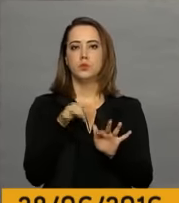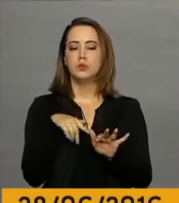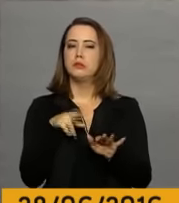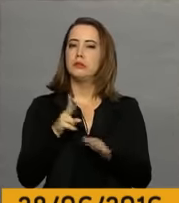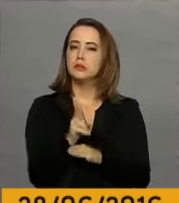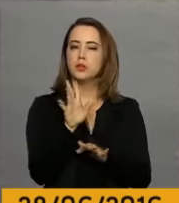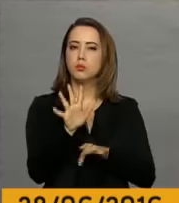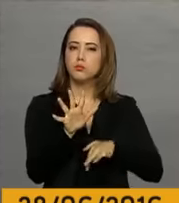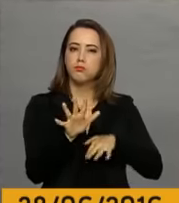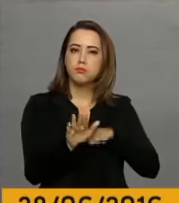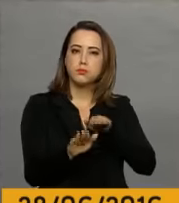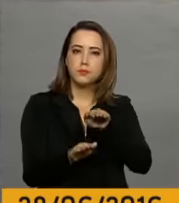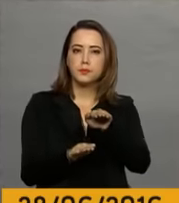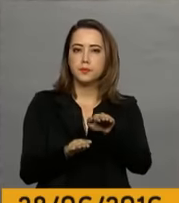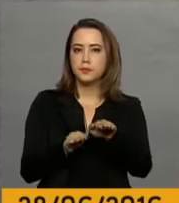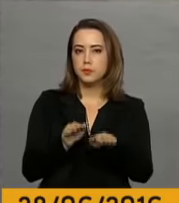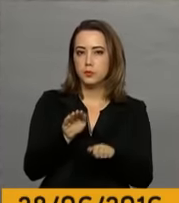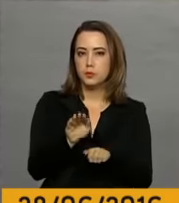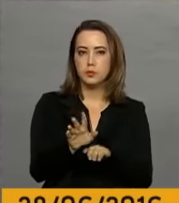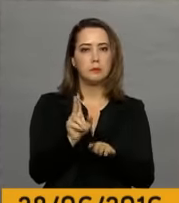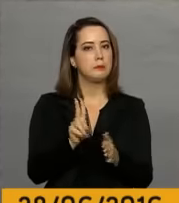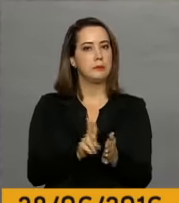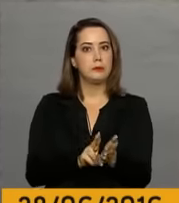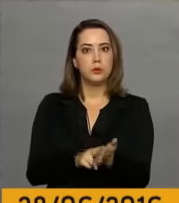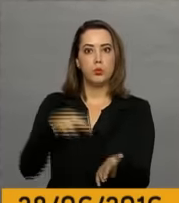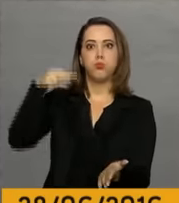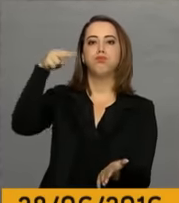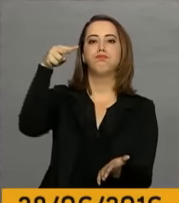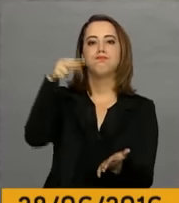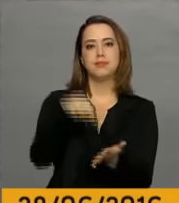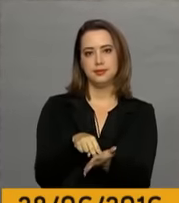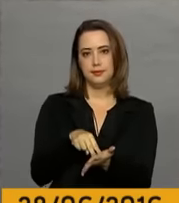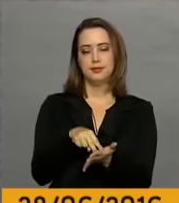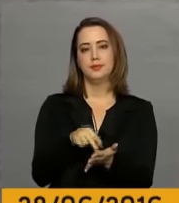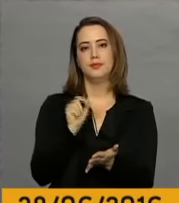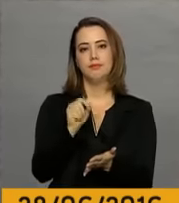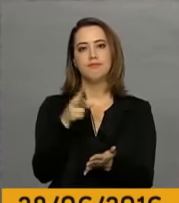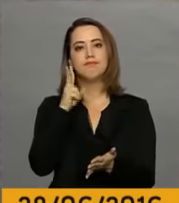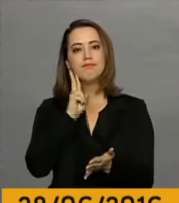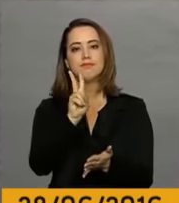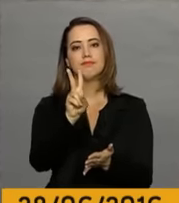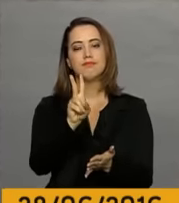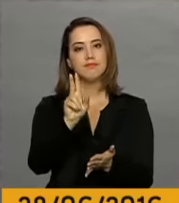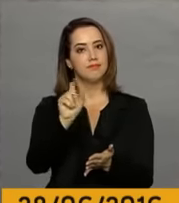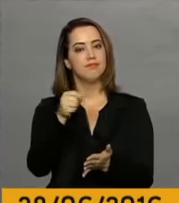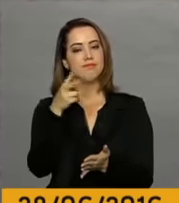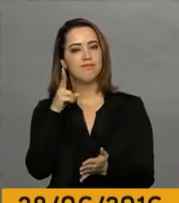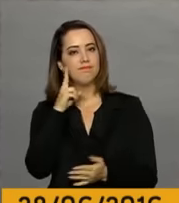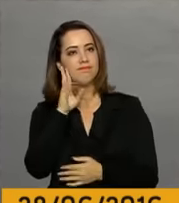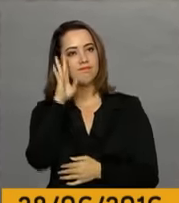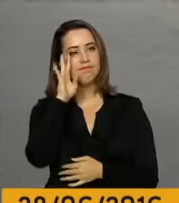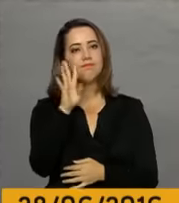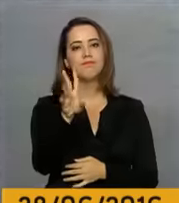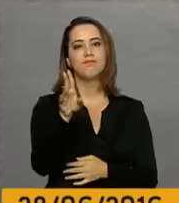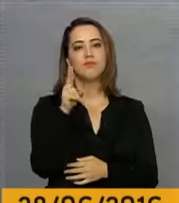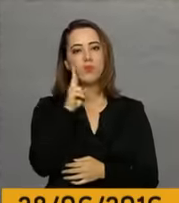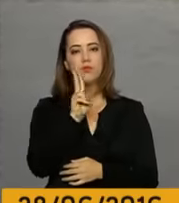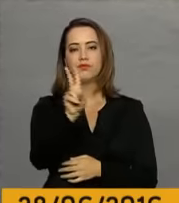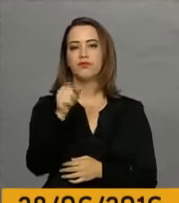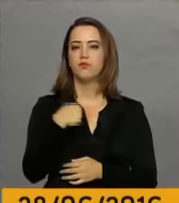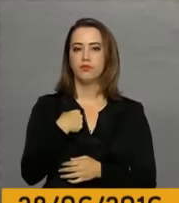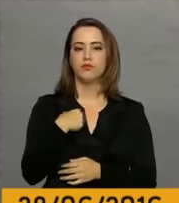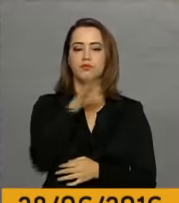em movimento um animal que vai dar um grande salto Essa é figura que eu tenho do